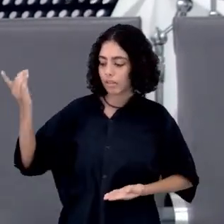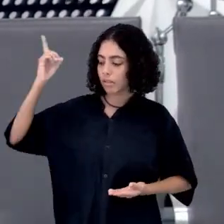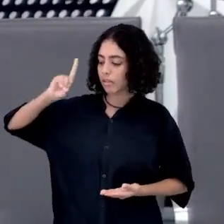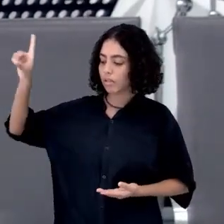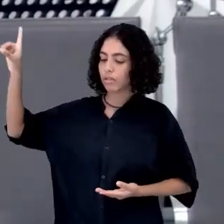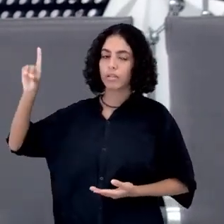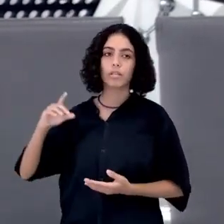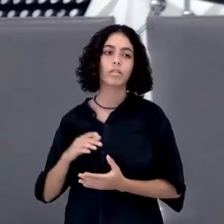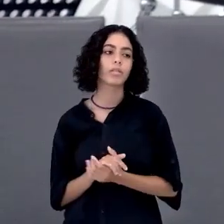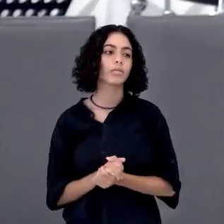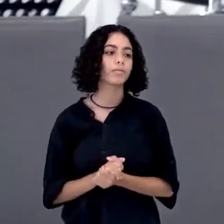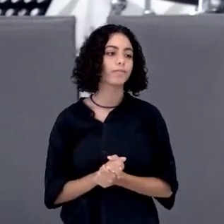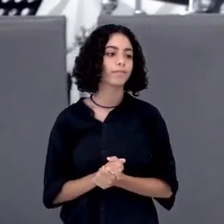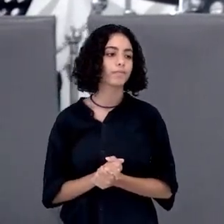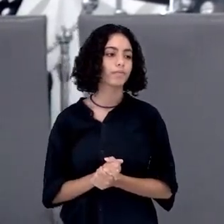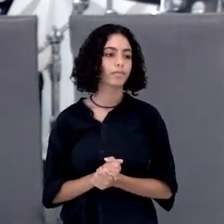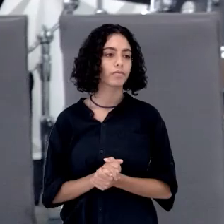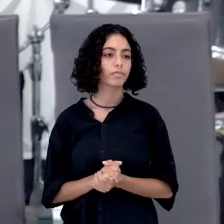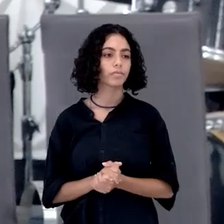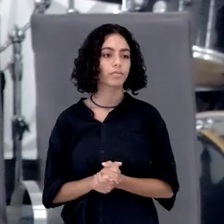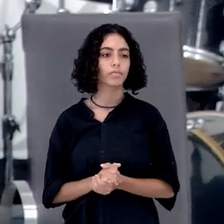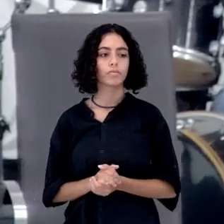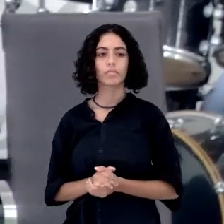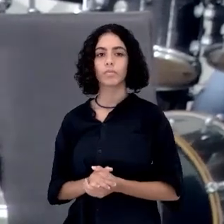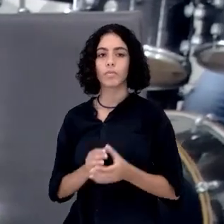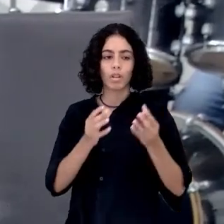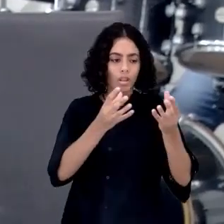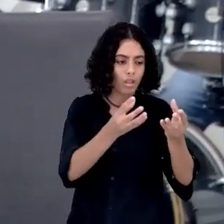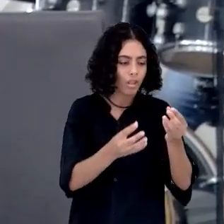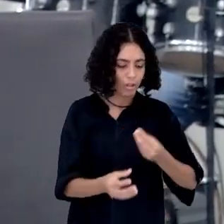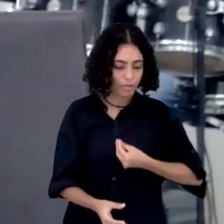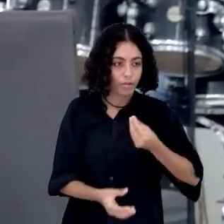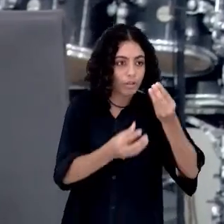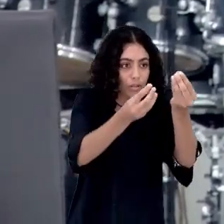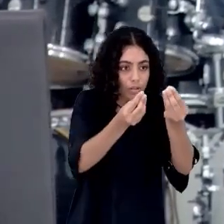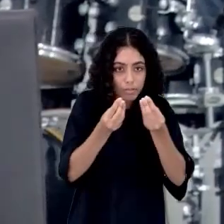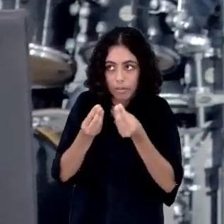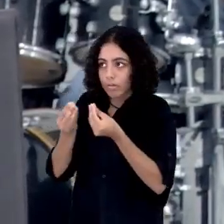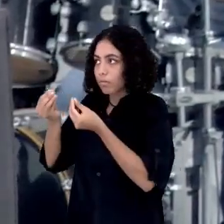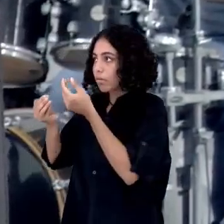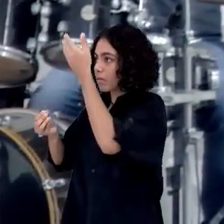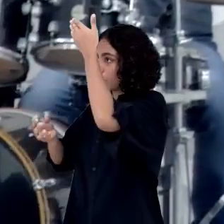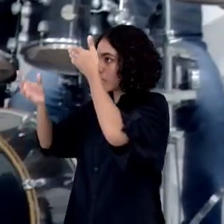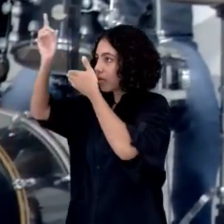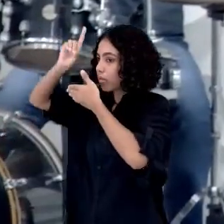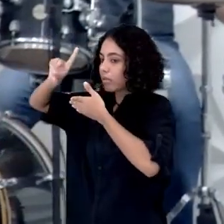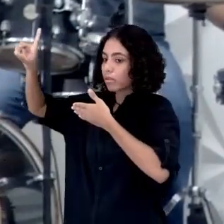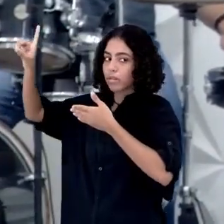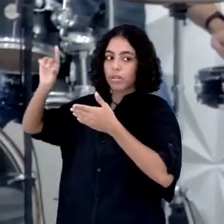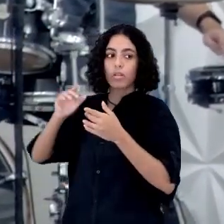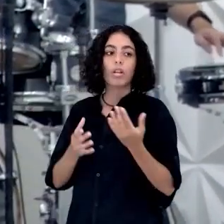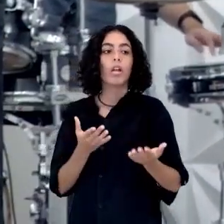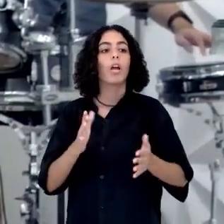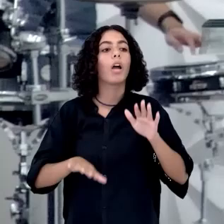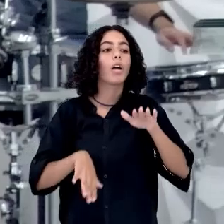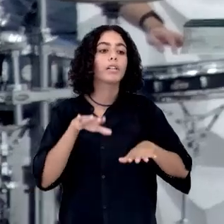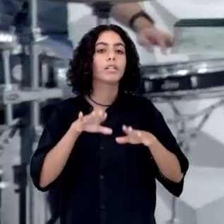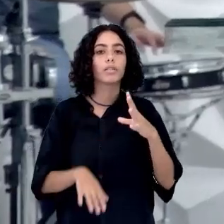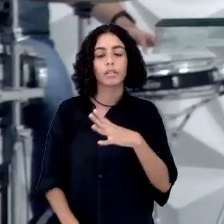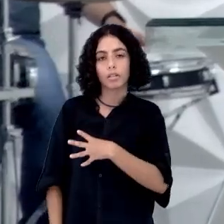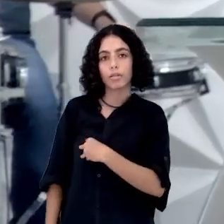Coloque essas pessoas diante de Deus. Talvez seja o filho, talvez seja o pai, seja a mãe, o marido,